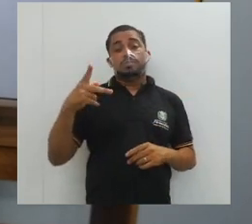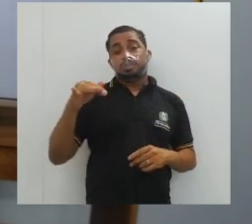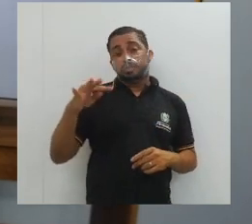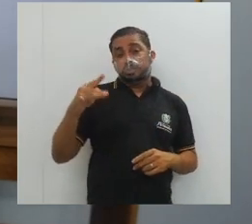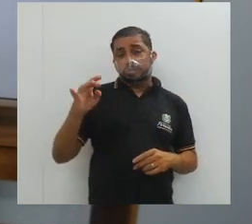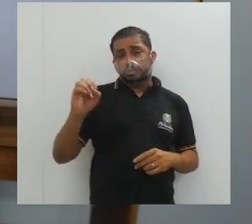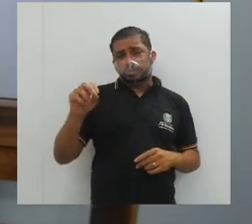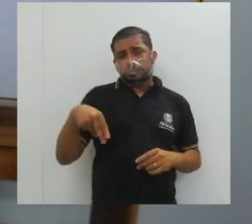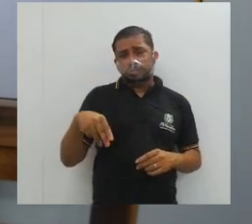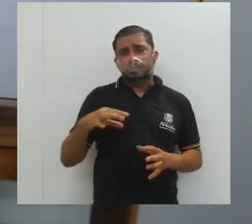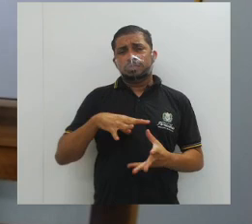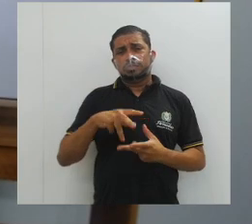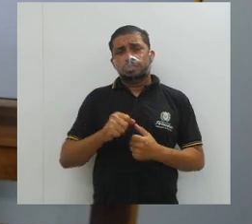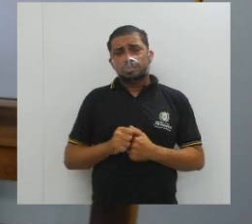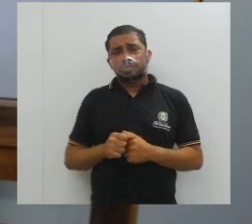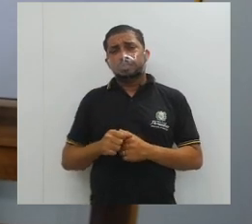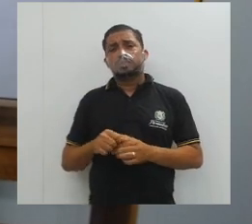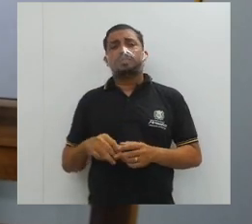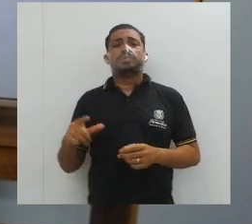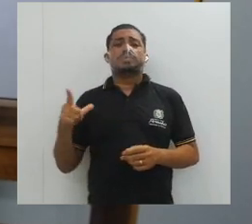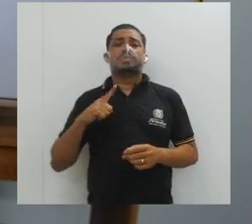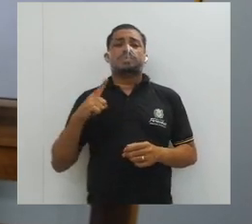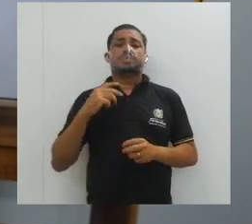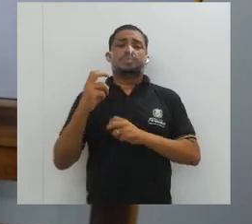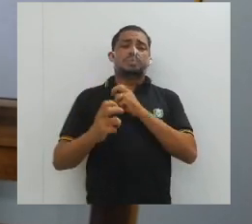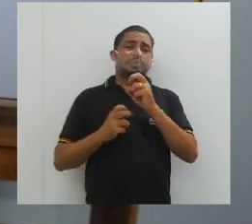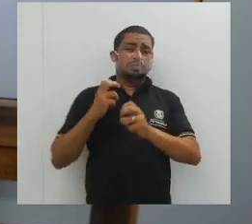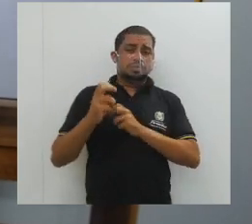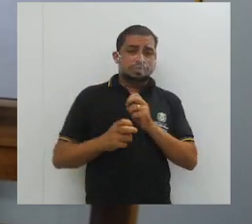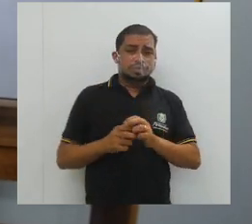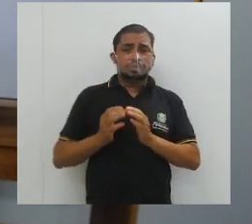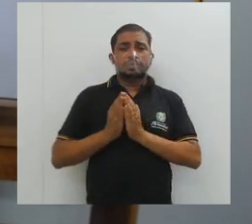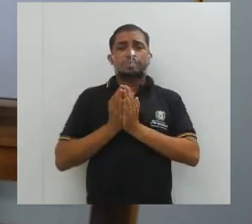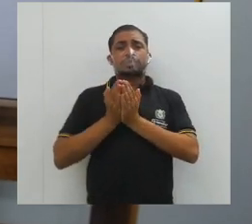lá no mundo a vapor, né? Com a locomotiva